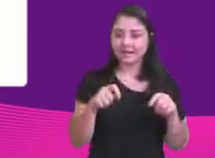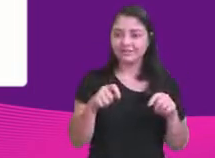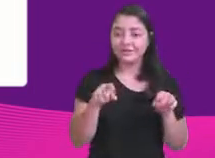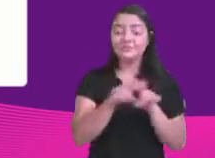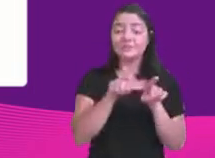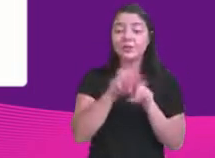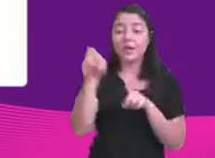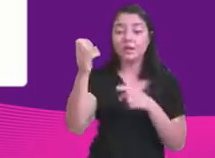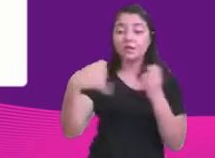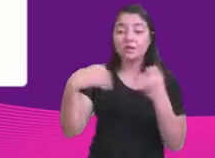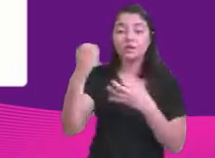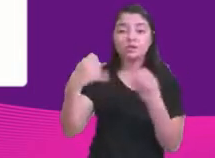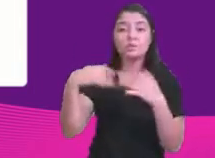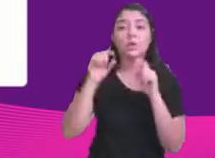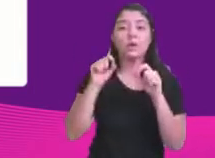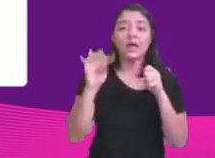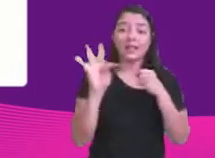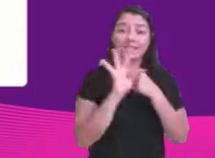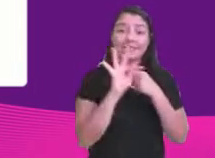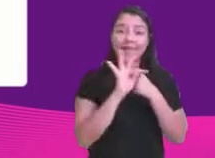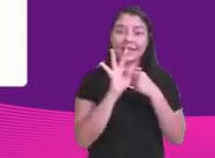da excisão total do mesorreto,